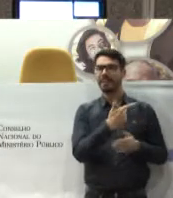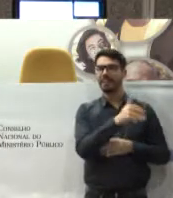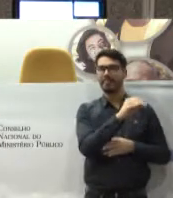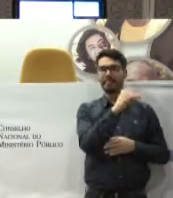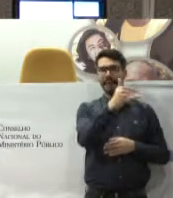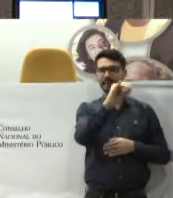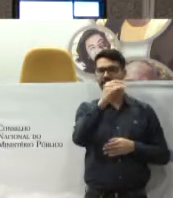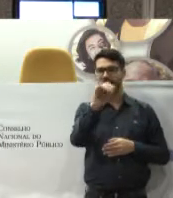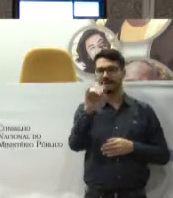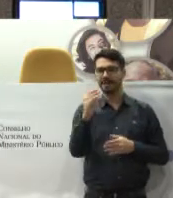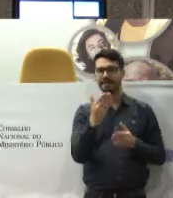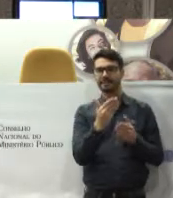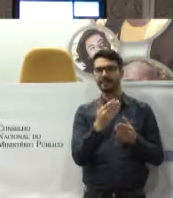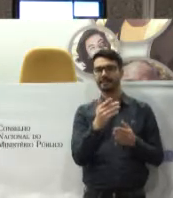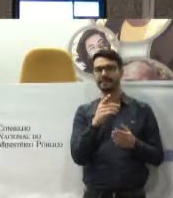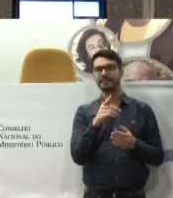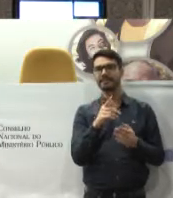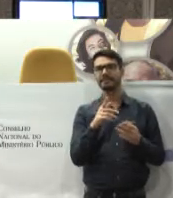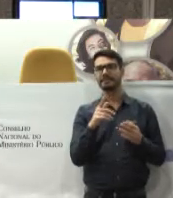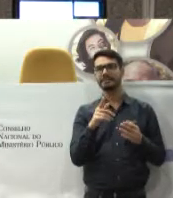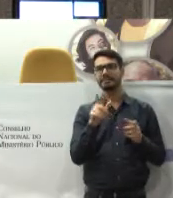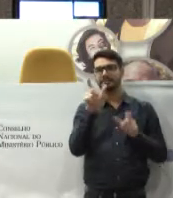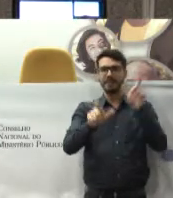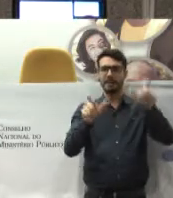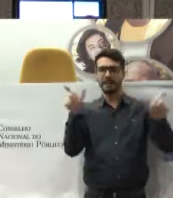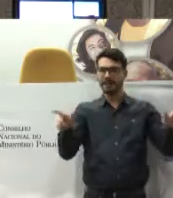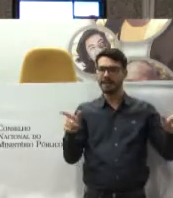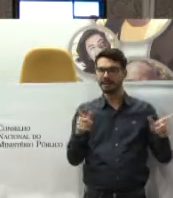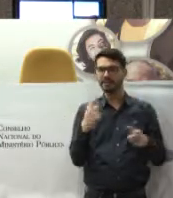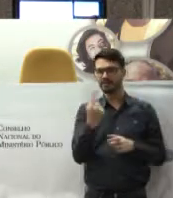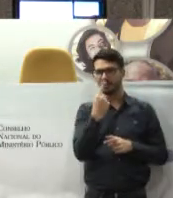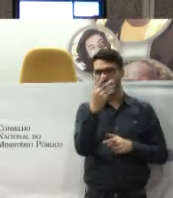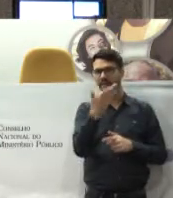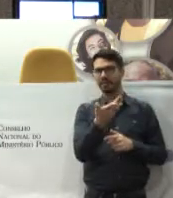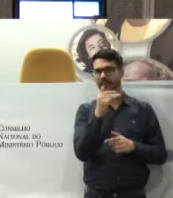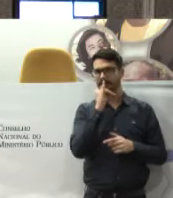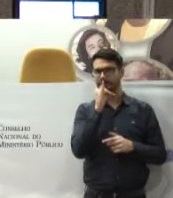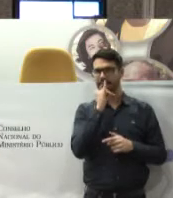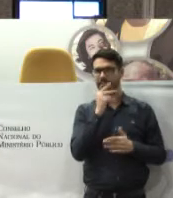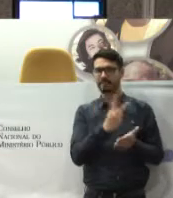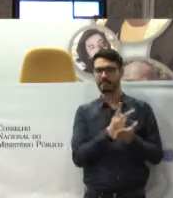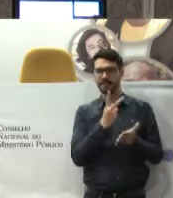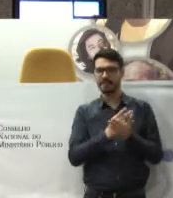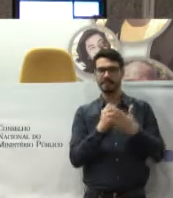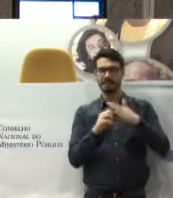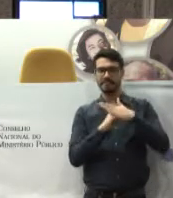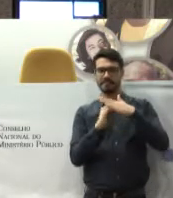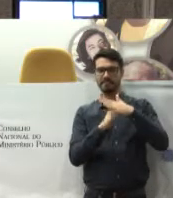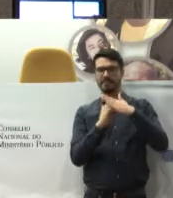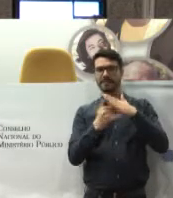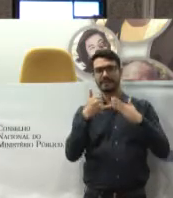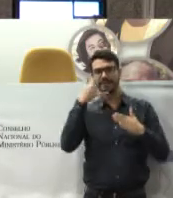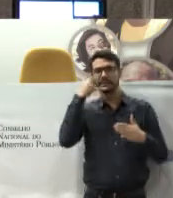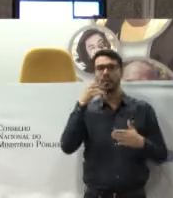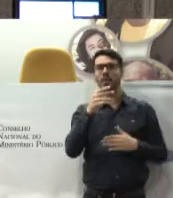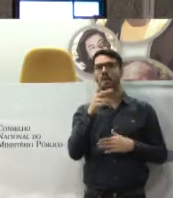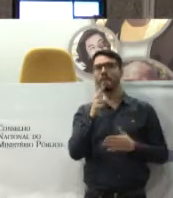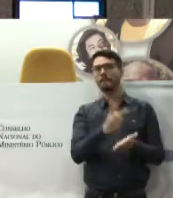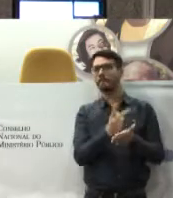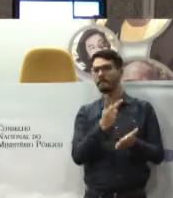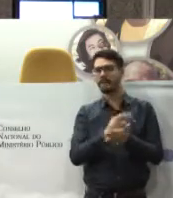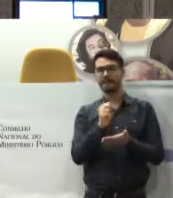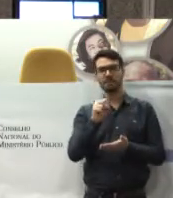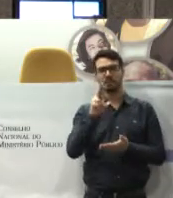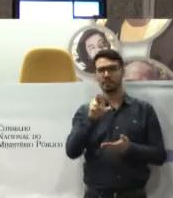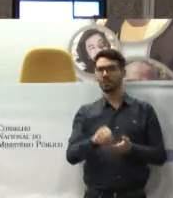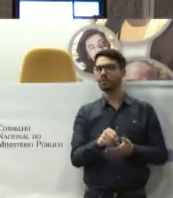litígios individuais. Agora, se essas 10 pessoas são clientes da mesma empresa de telefonia ou são usuários do mesmo serviço de saúde